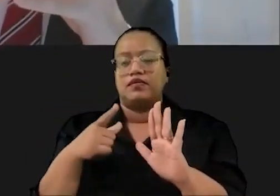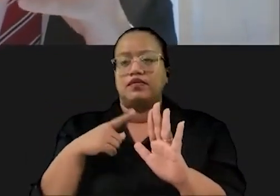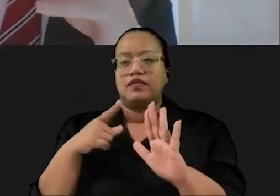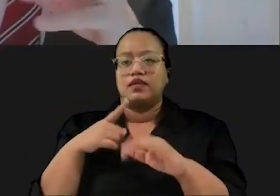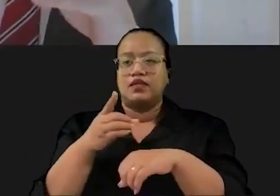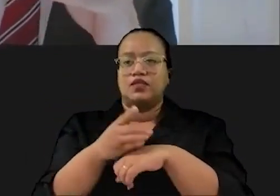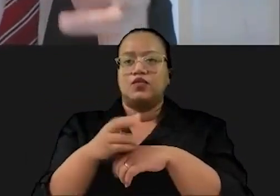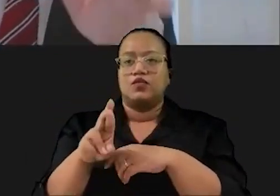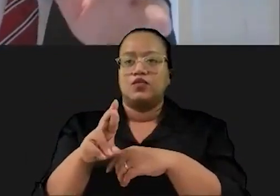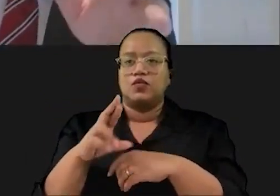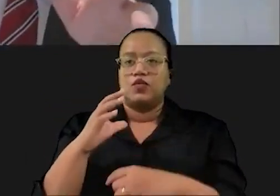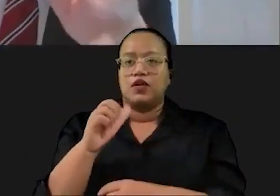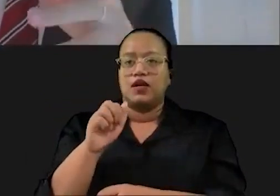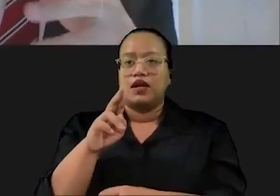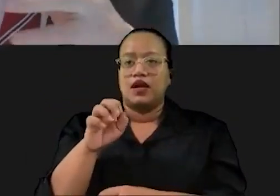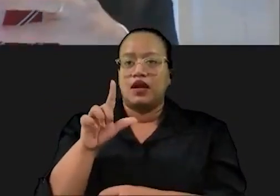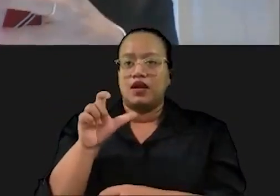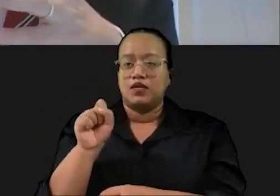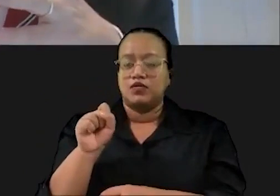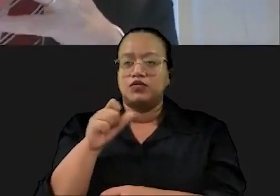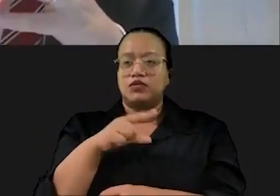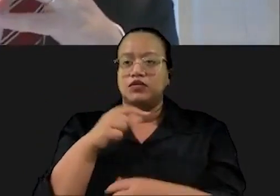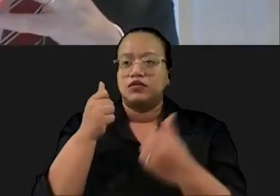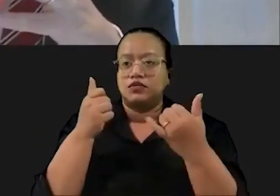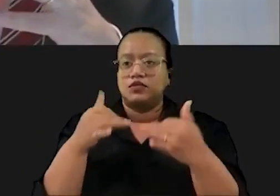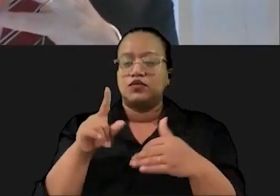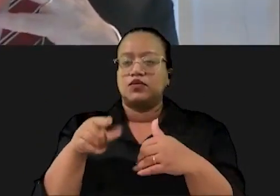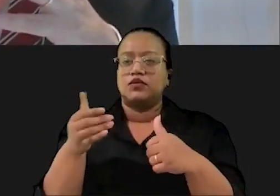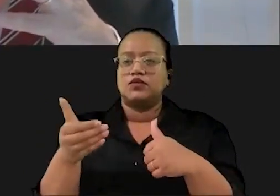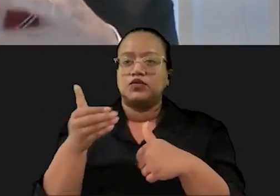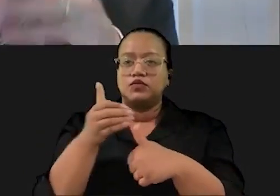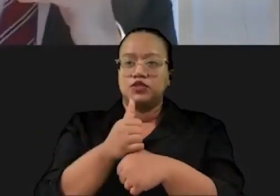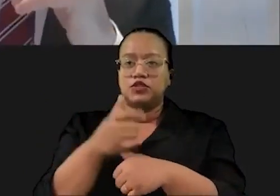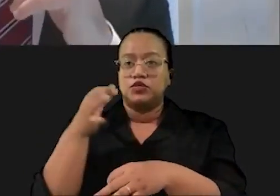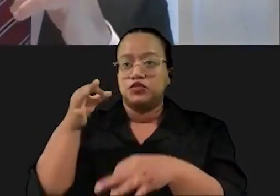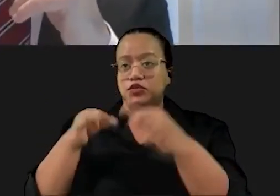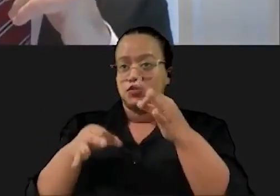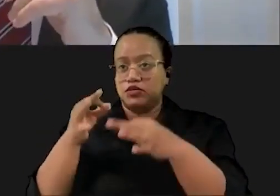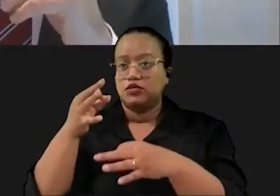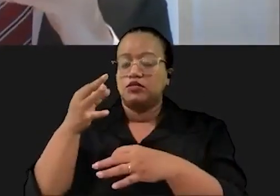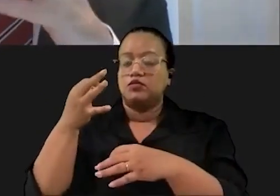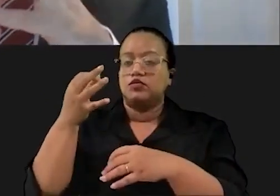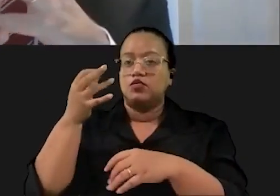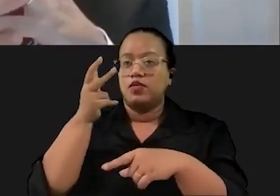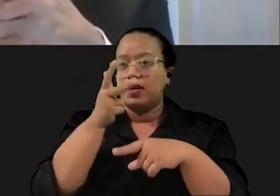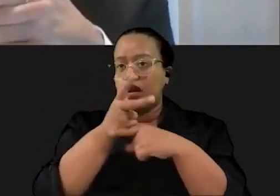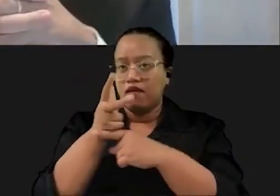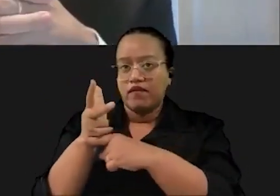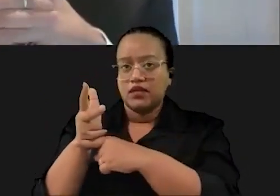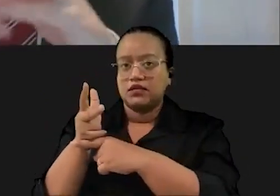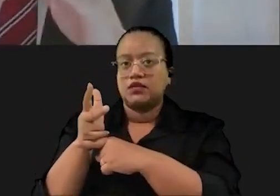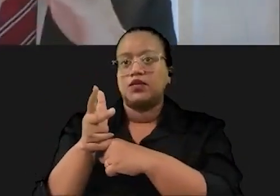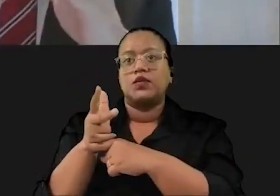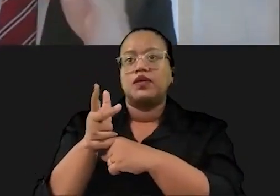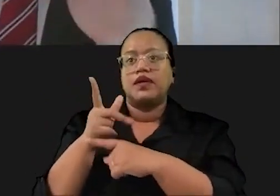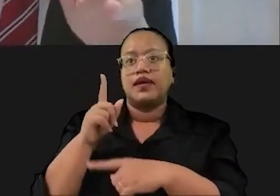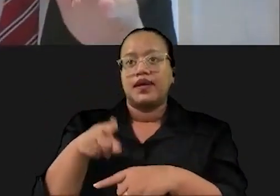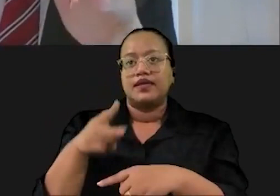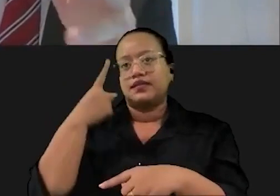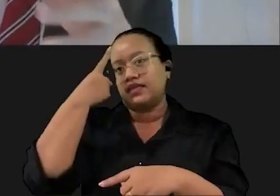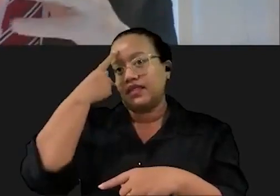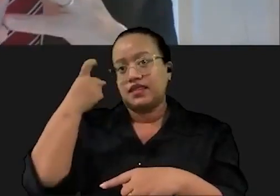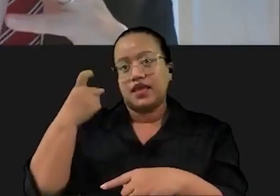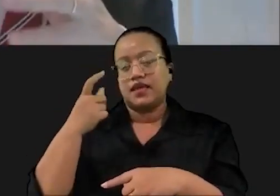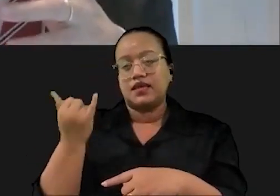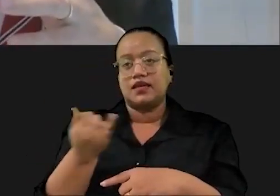da audiência por uma gravação. Então, essa é a ideia essencial da instrução processual concentrada. É a